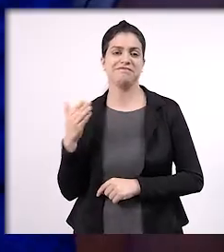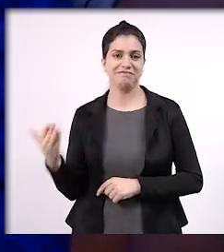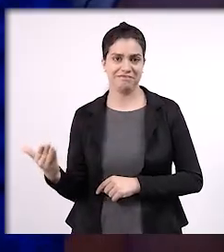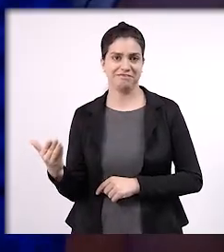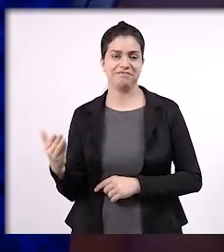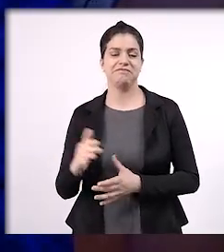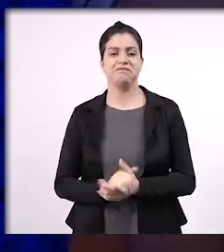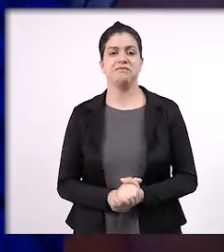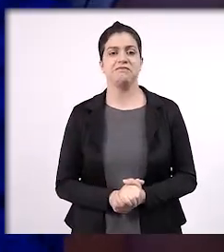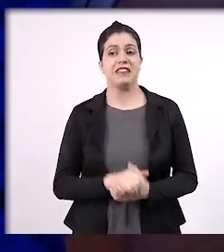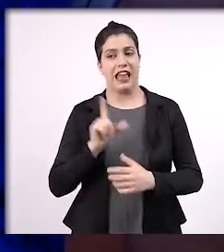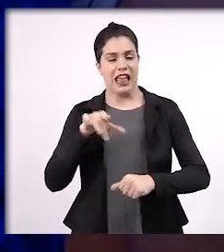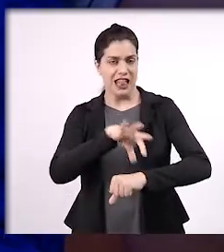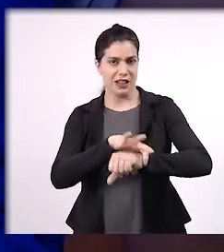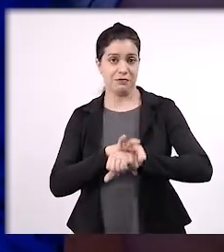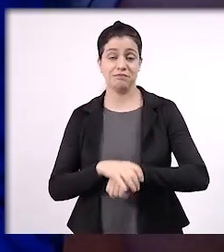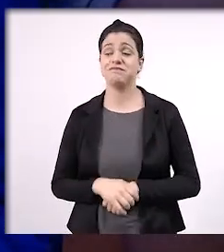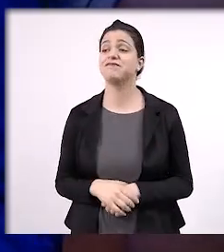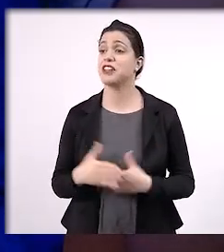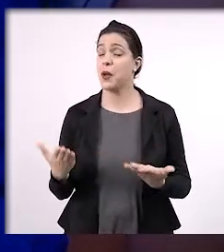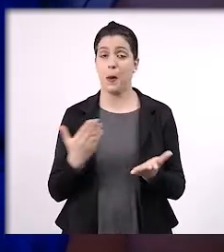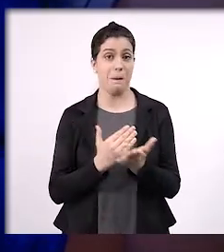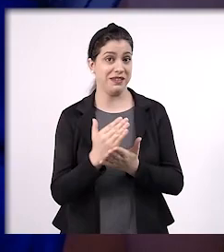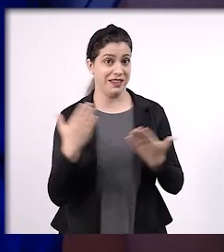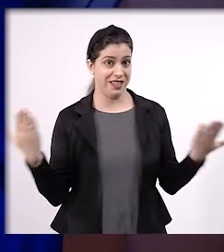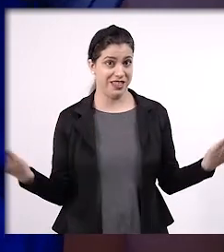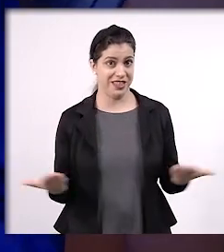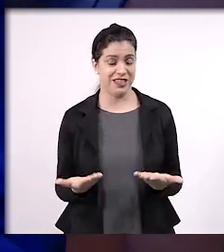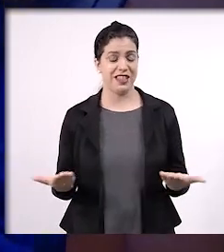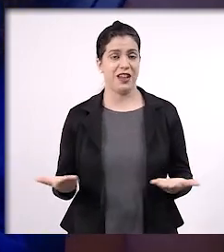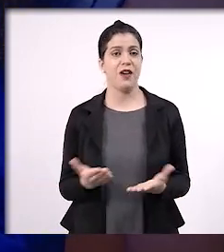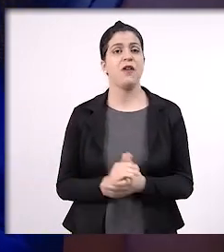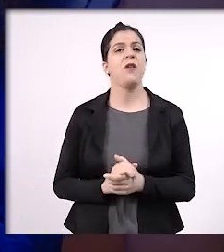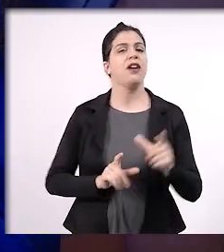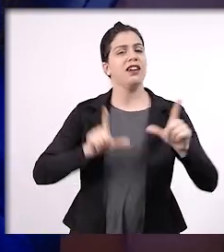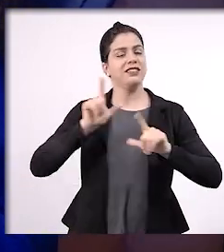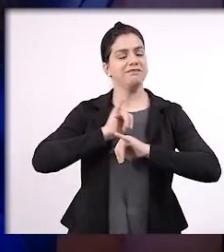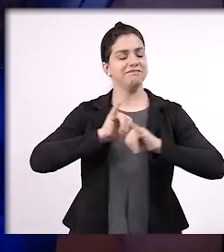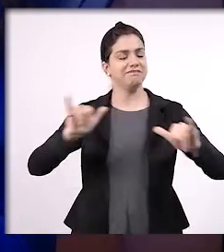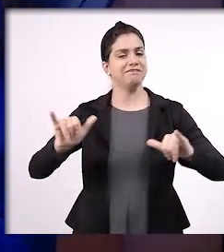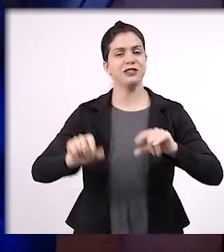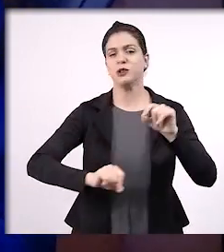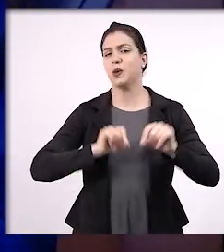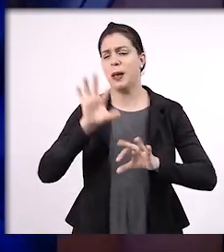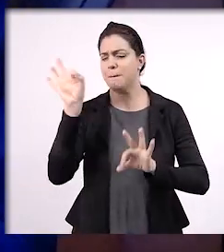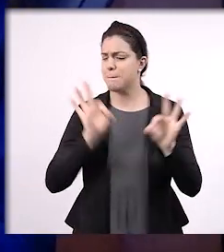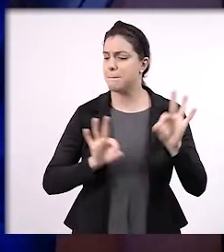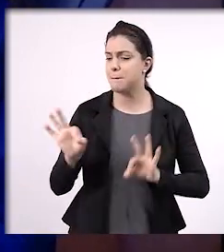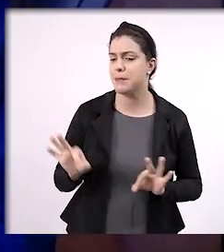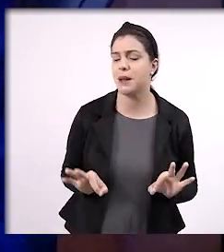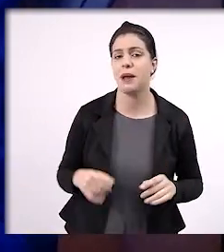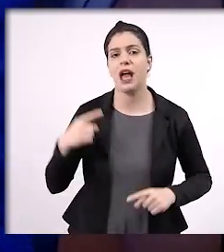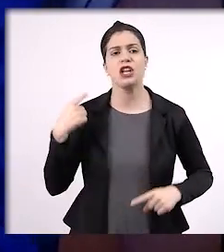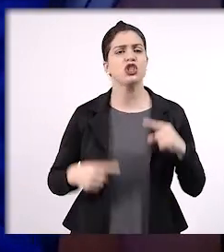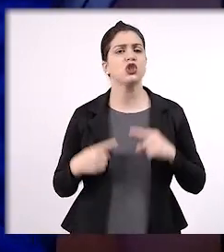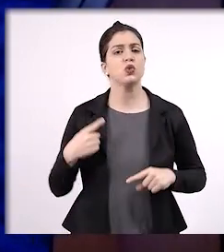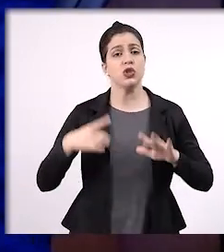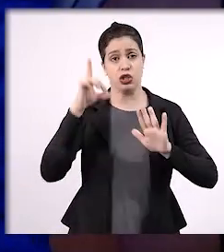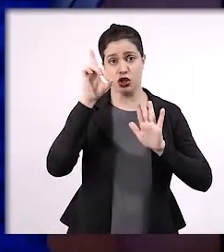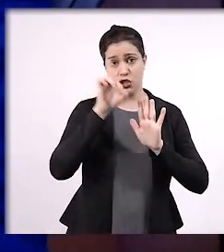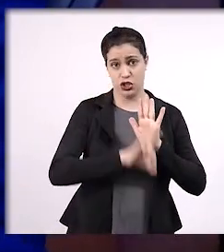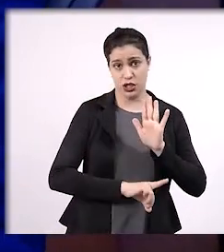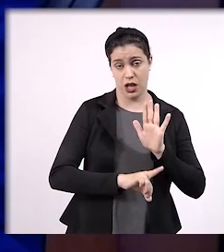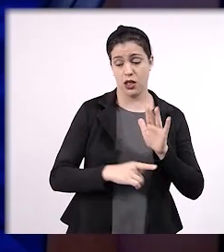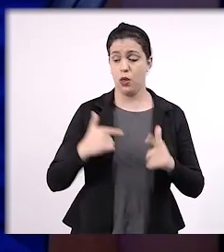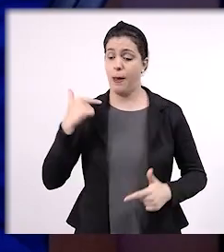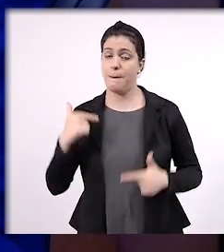Bem, está começando agora mais um Ponto de Vista, um espaço aqui na TV Assembleia que a gente preparou para discutir o cruzamento entre o direito